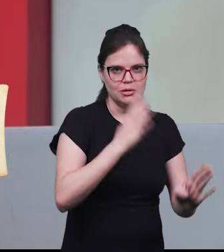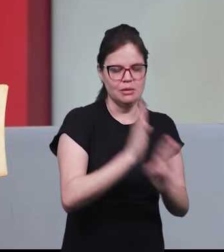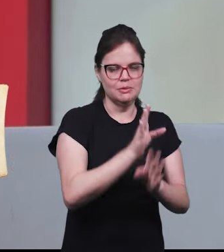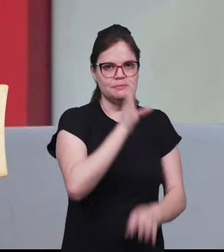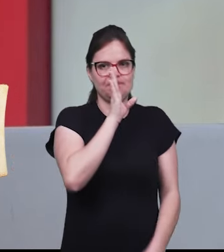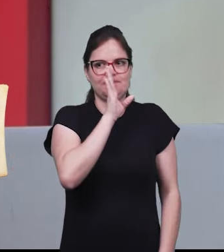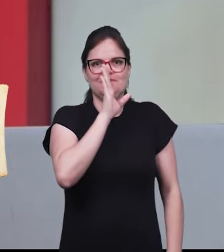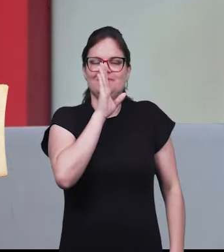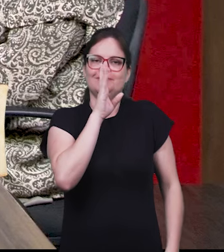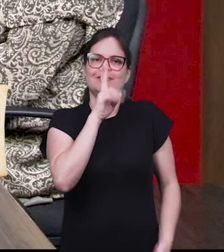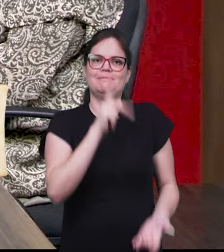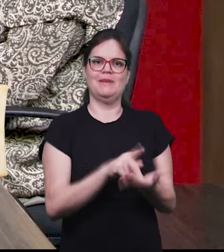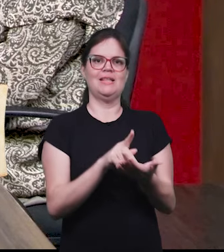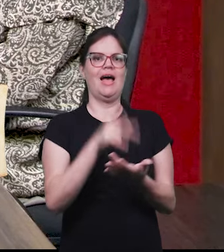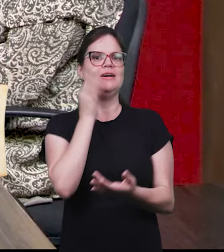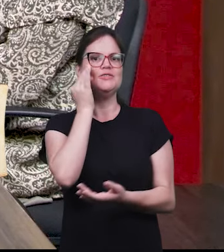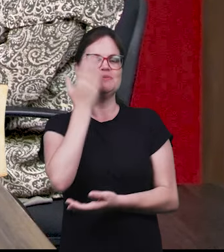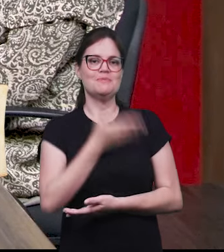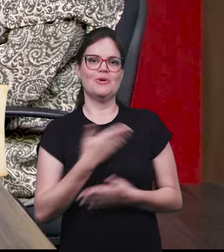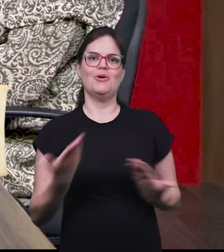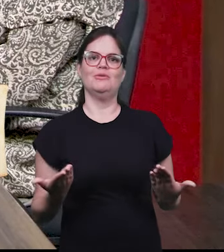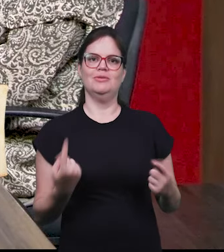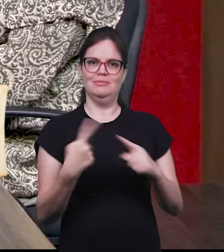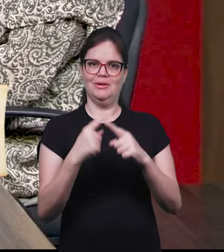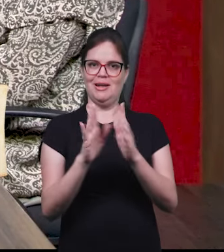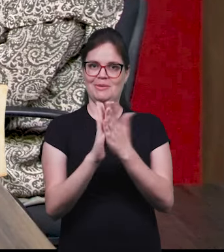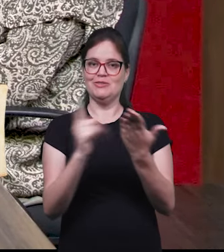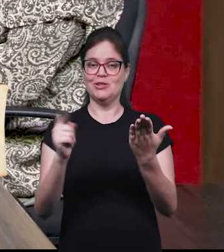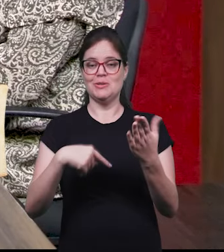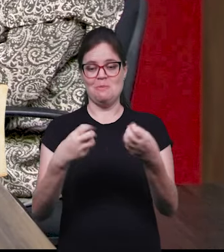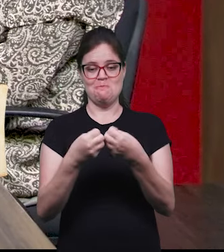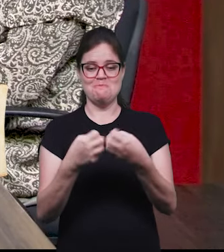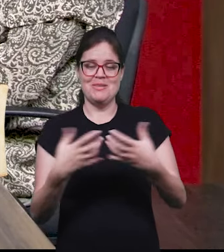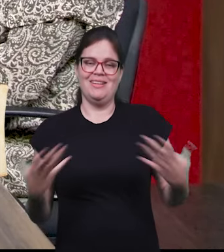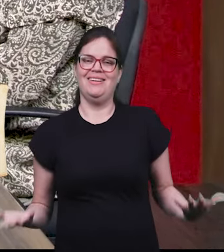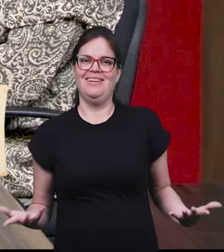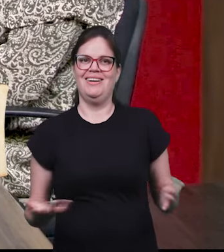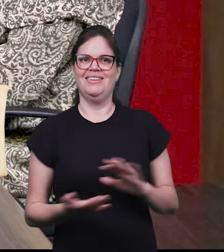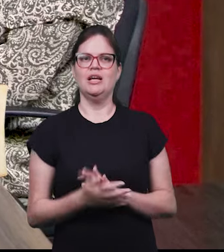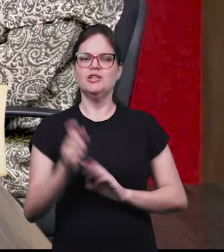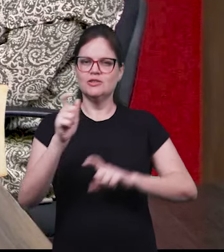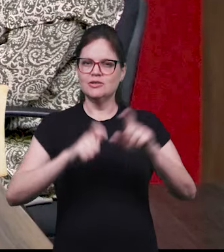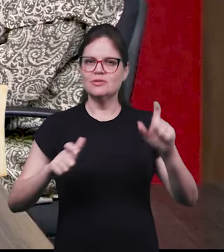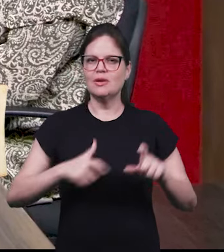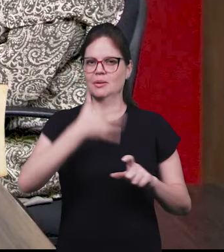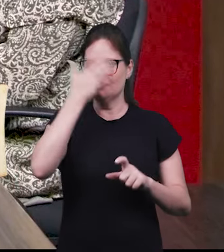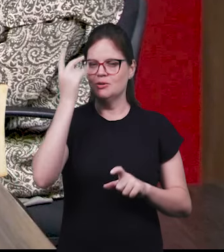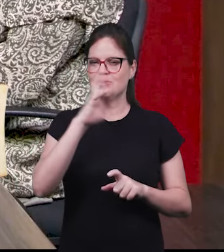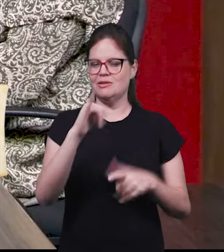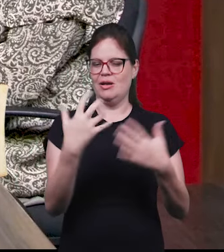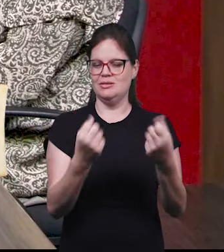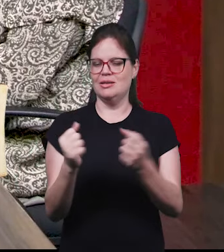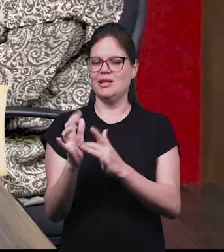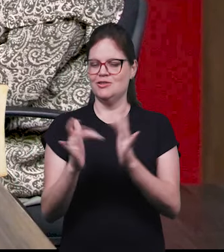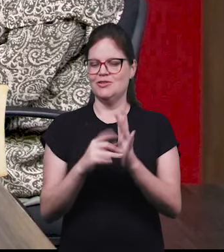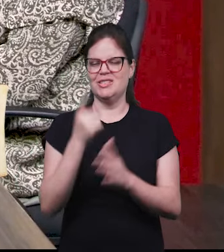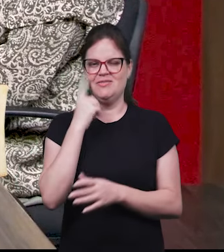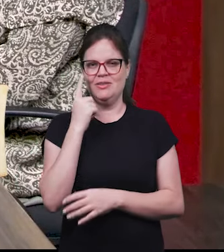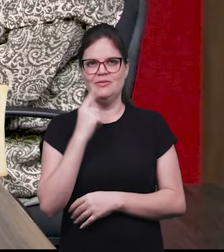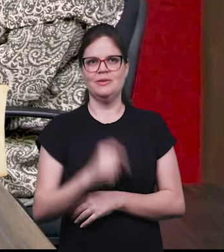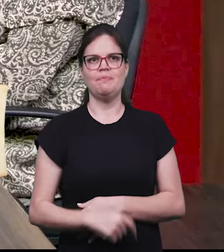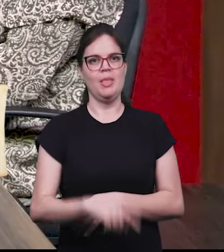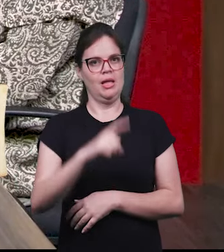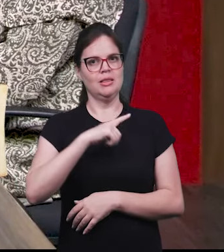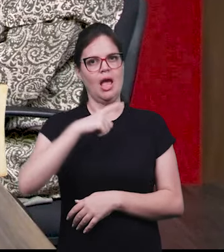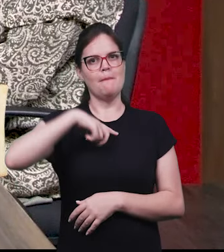traduzida. Rapaz, hoje o que nós temos de ateus se convertendo... A Bíblia é um milagre, né? Se convertendo, porque... Nós temos muita coisa para mostrar sobre a Bíblia, né, Ian? Muita